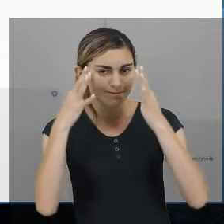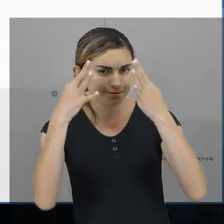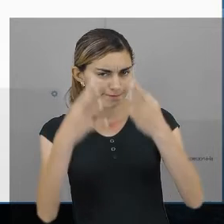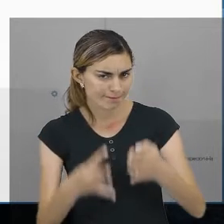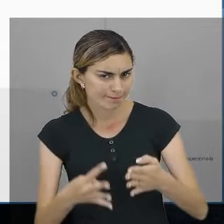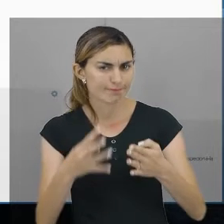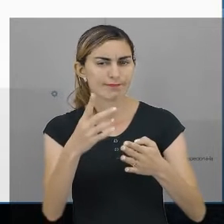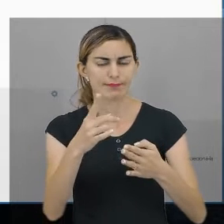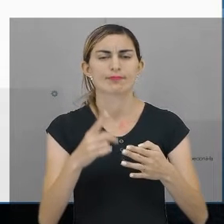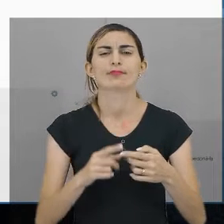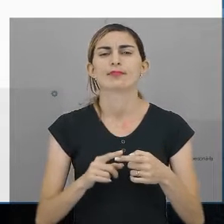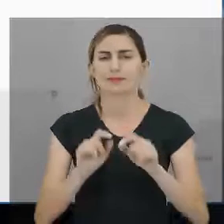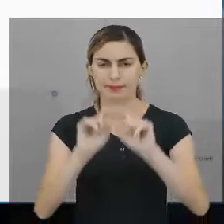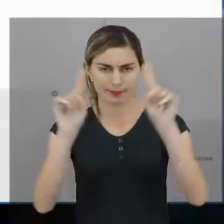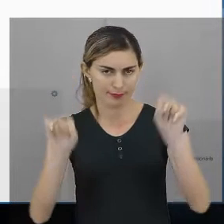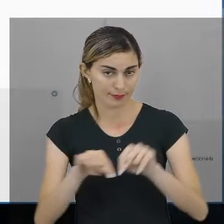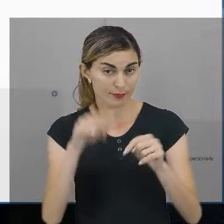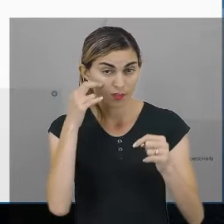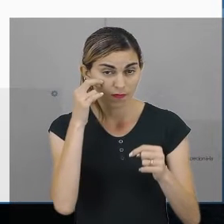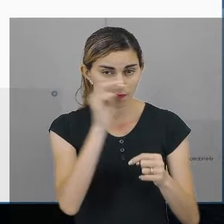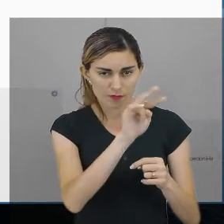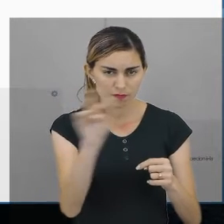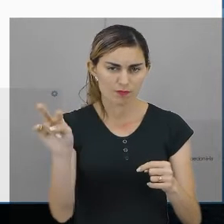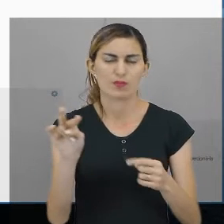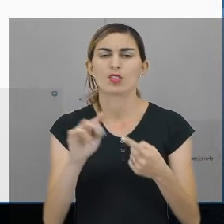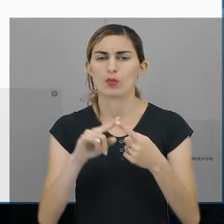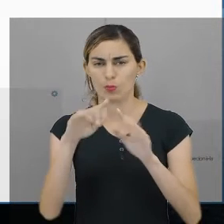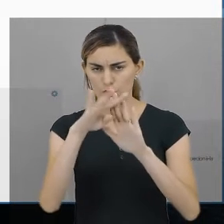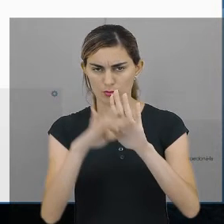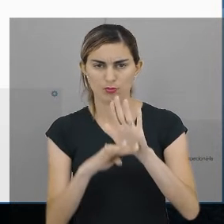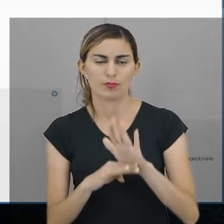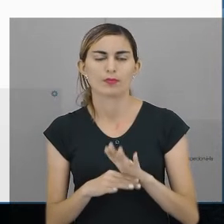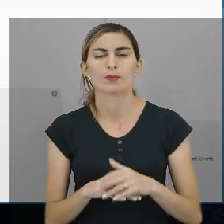no console para a gente ver a saída desse programa.